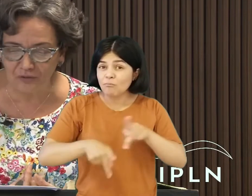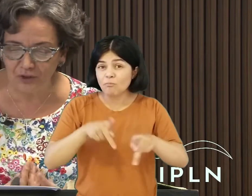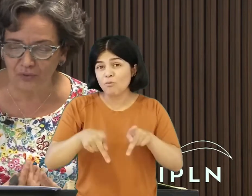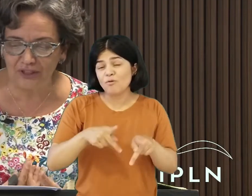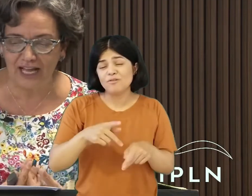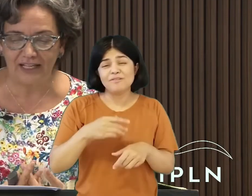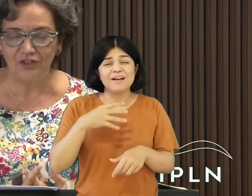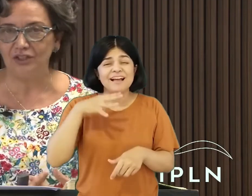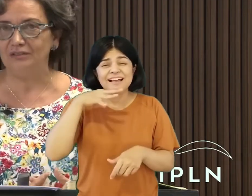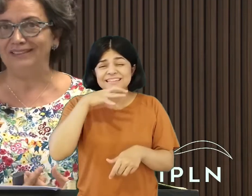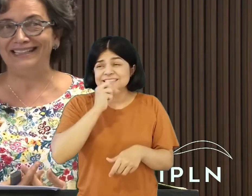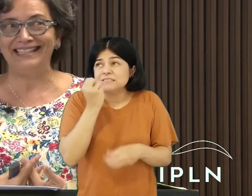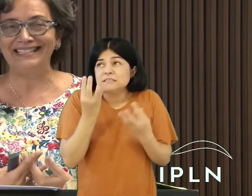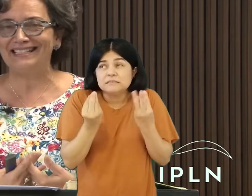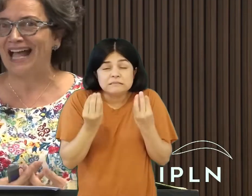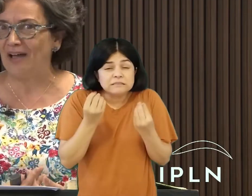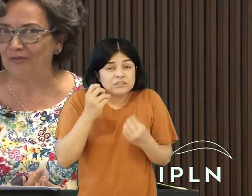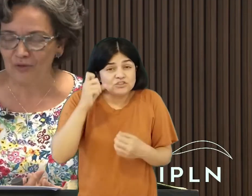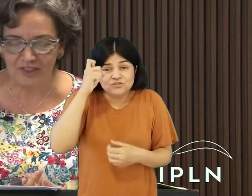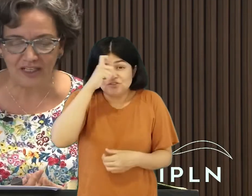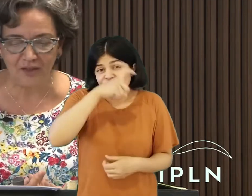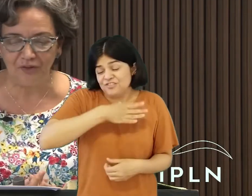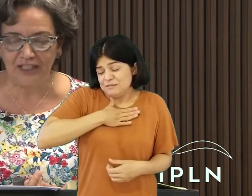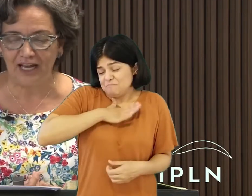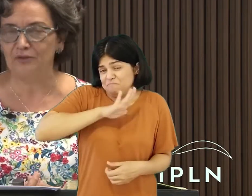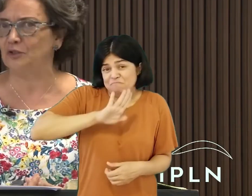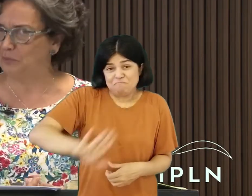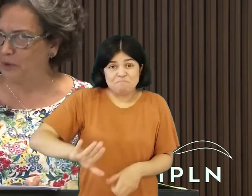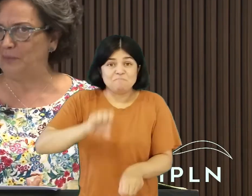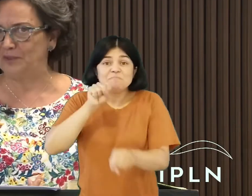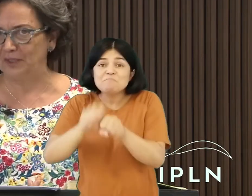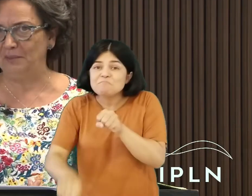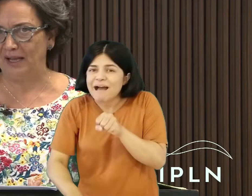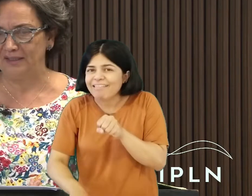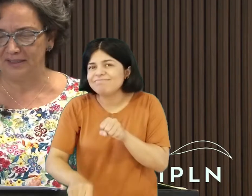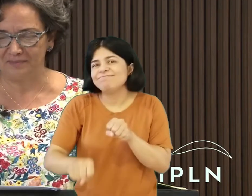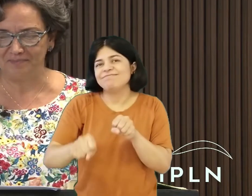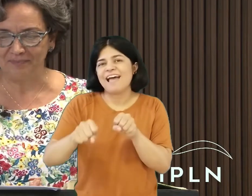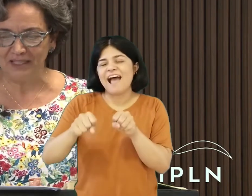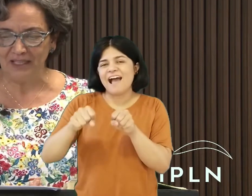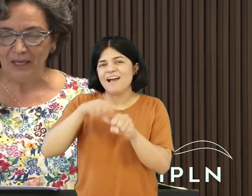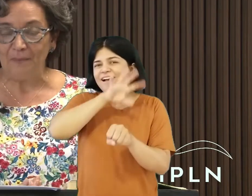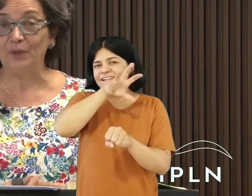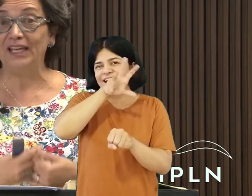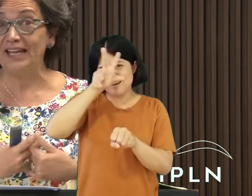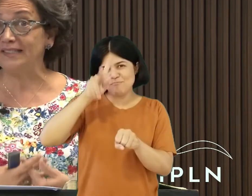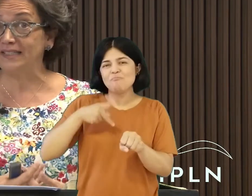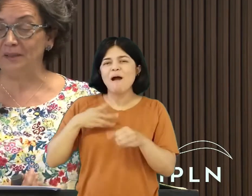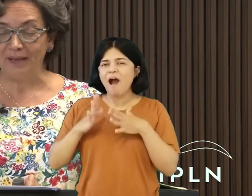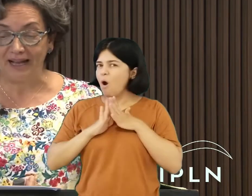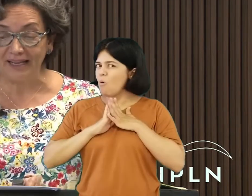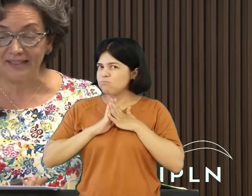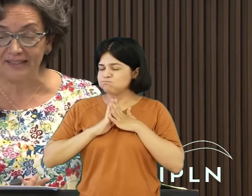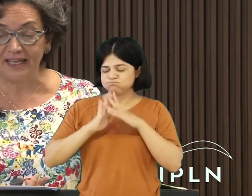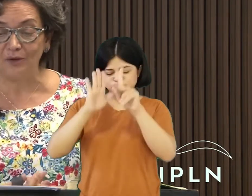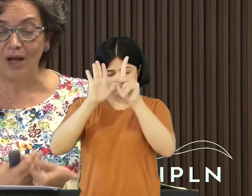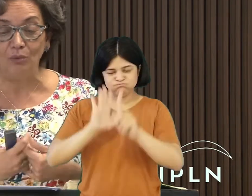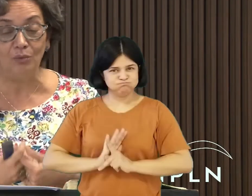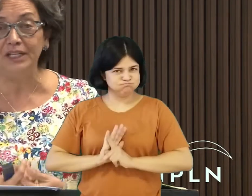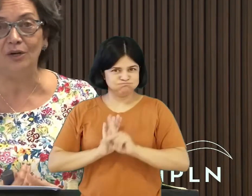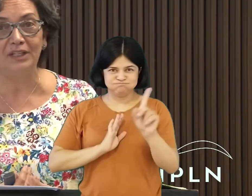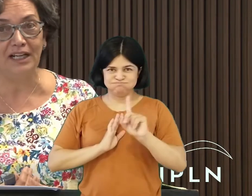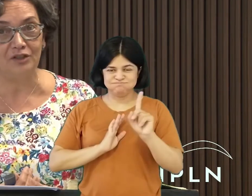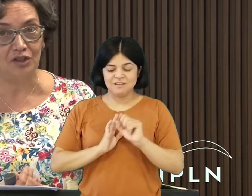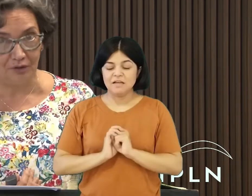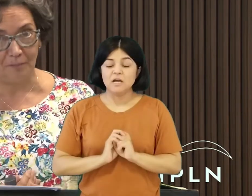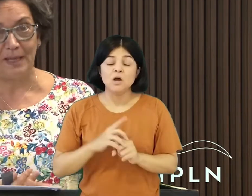muita dificuldade, detestavam sacrificar os seus próprios animais. Porque esses animais eram a